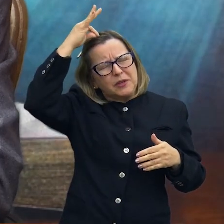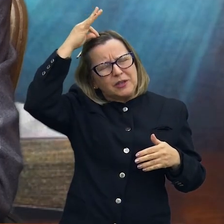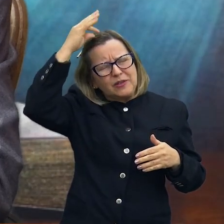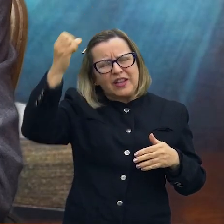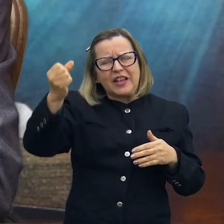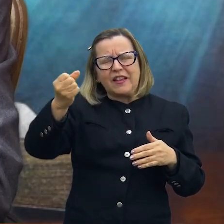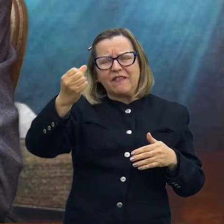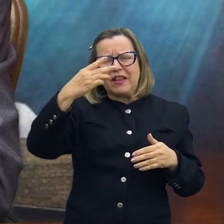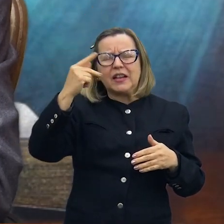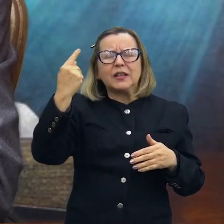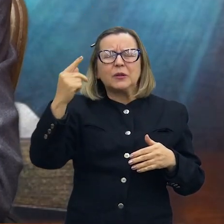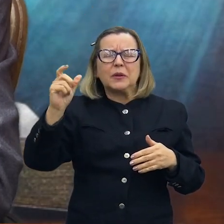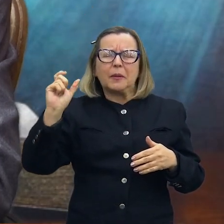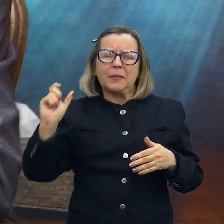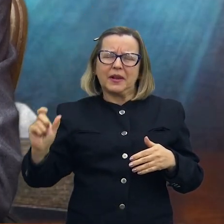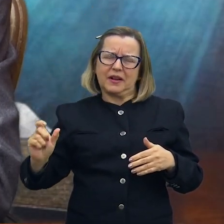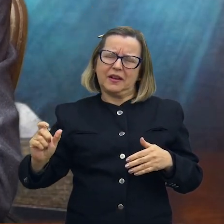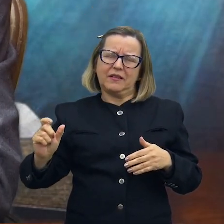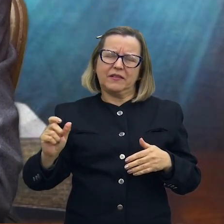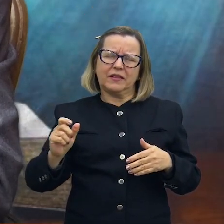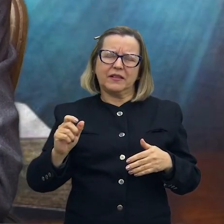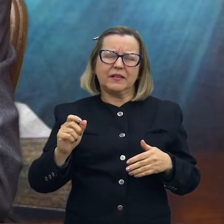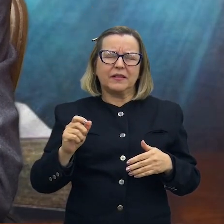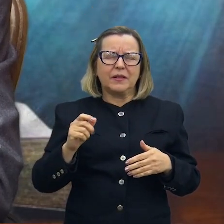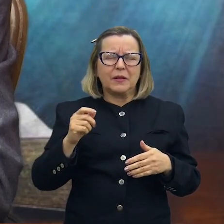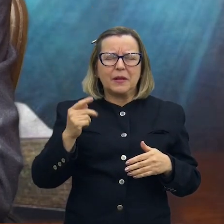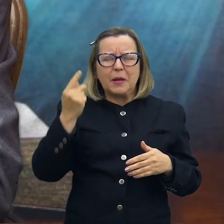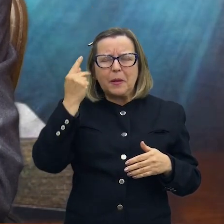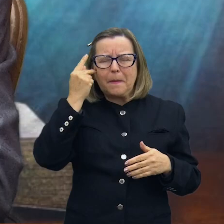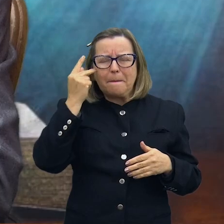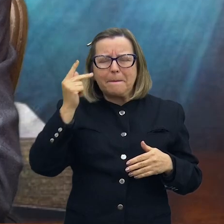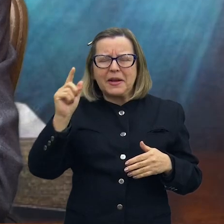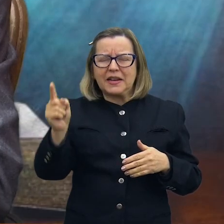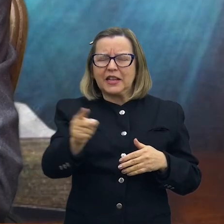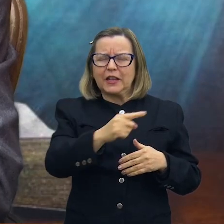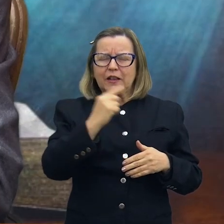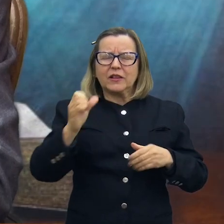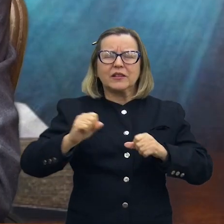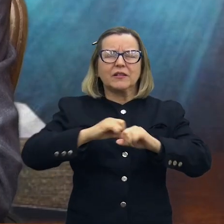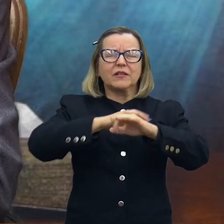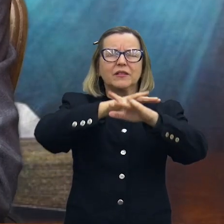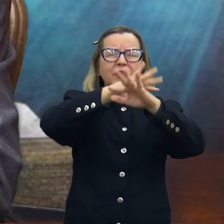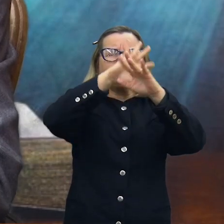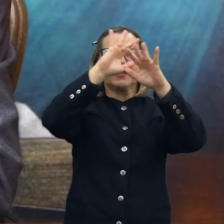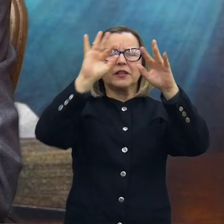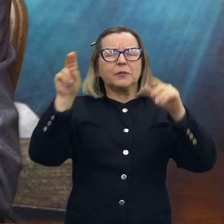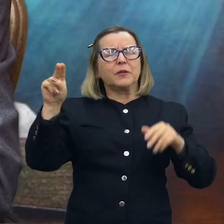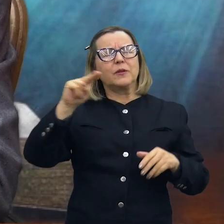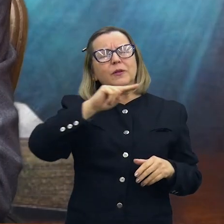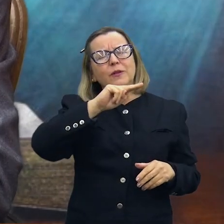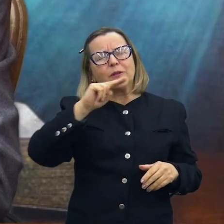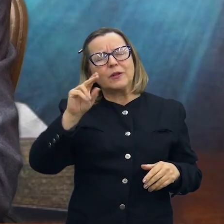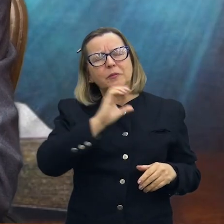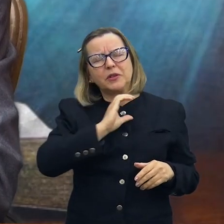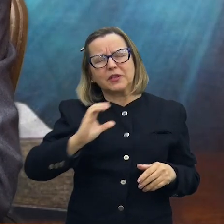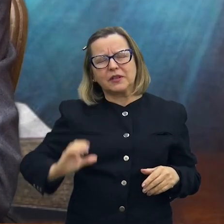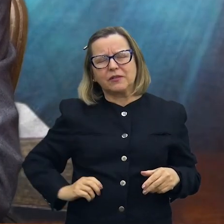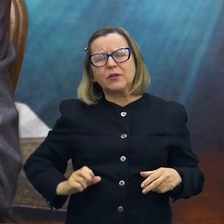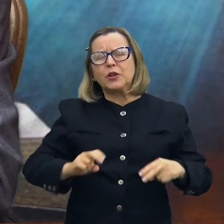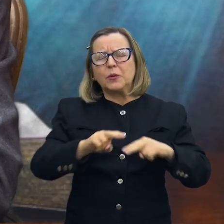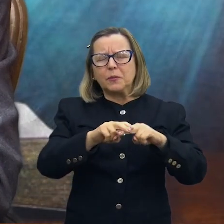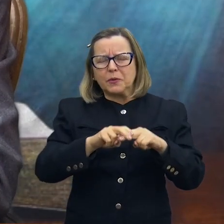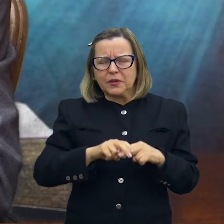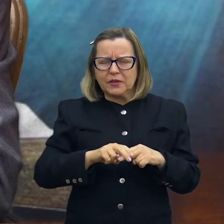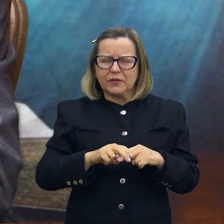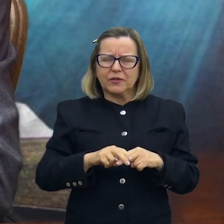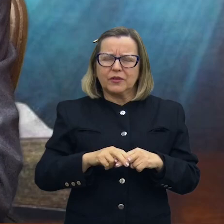essas pessoas como a nós, para que possamos glorificar o nome de Cristo. Sim, Senhor. Por isso, nessa noite,